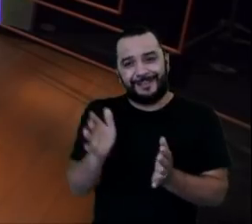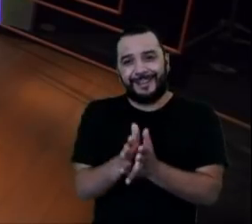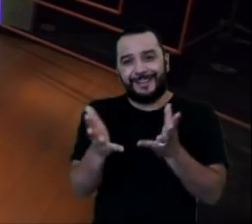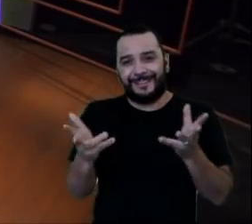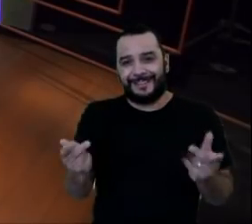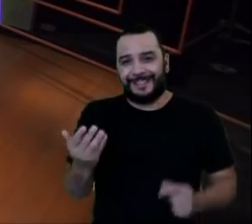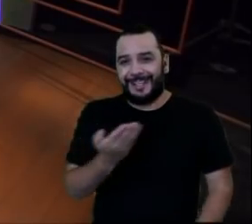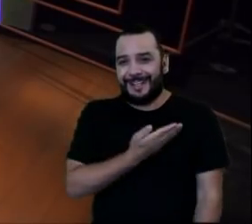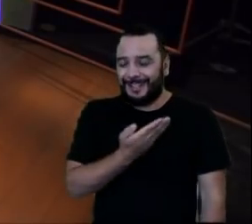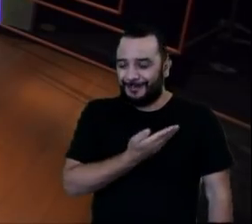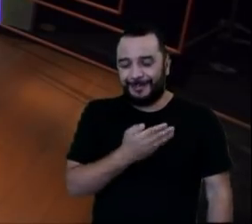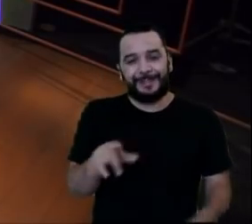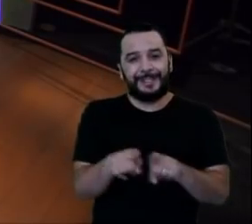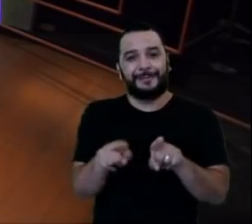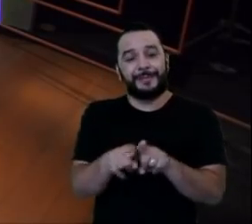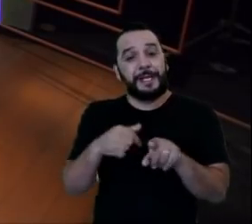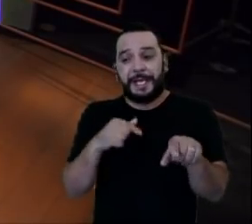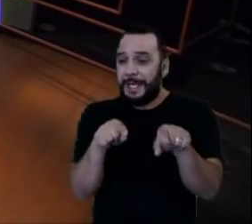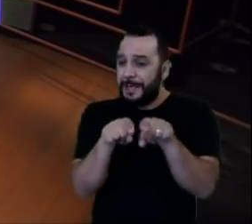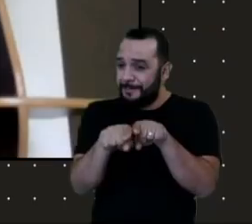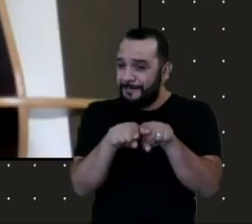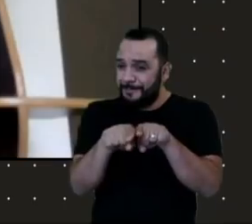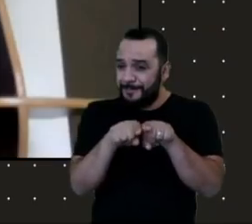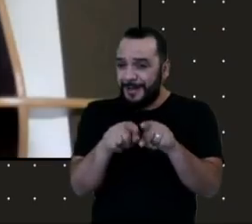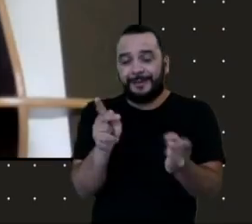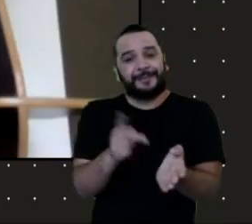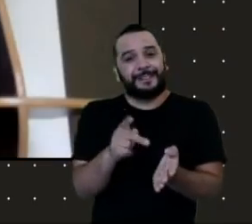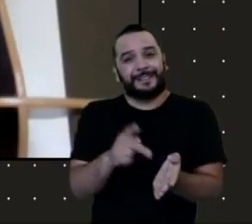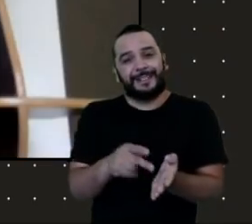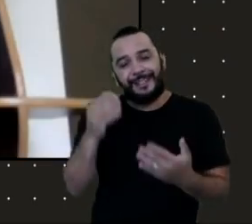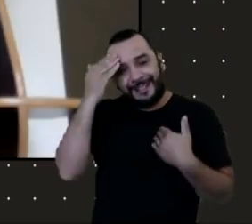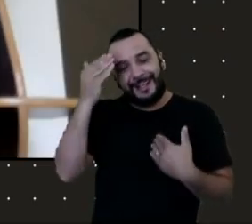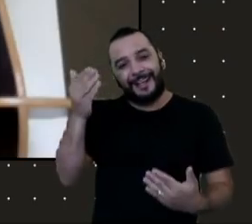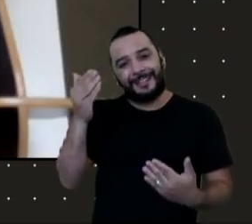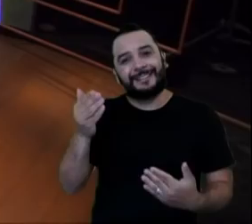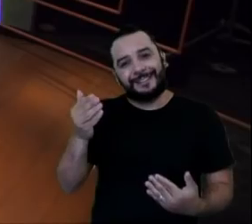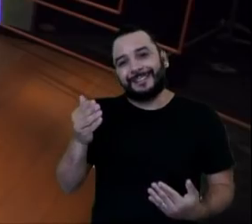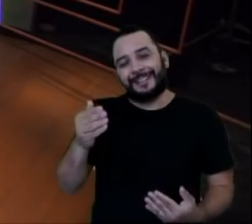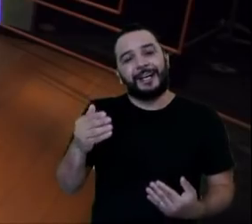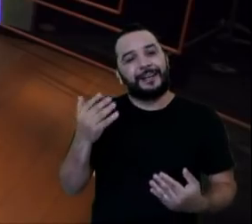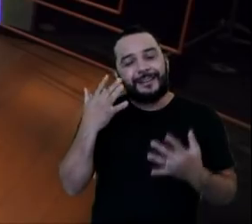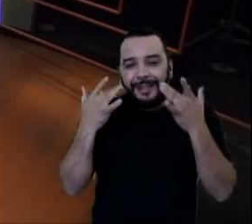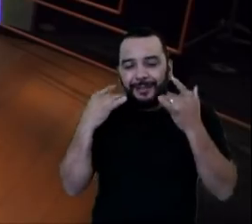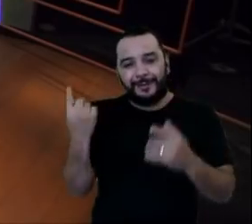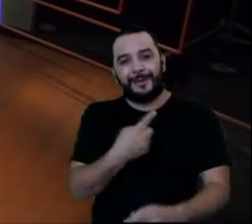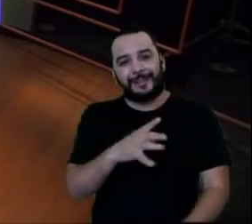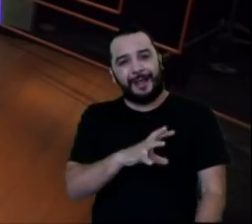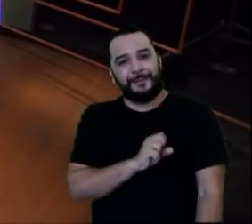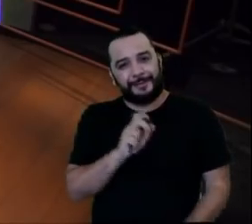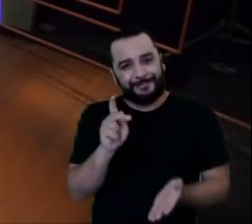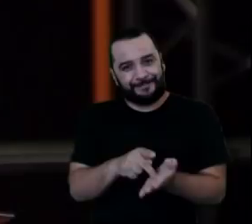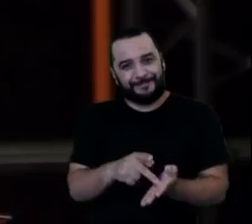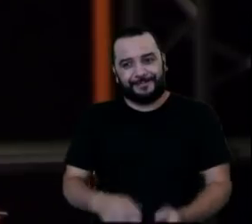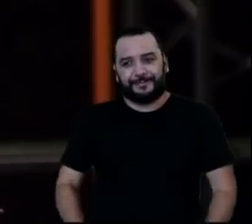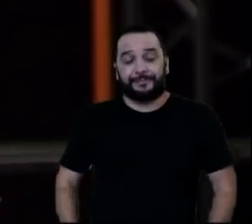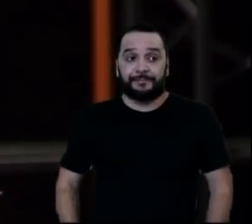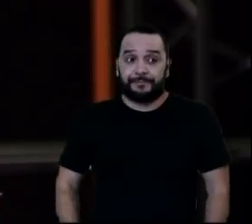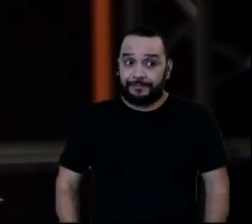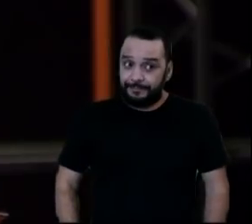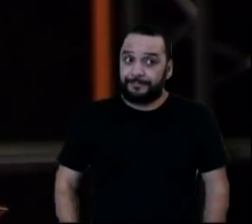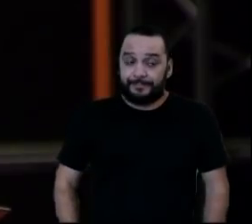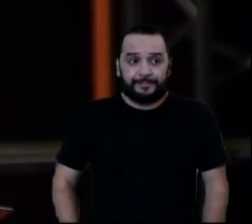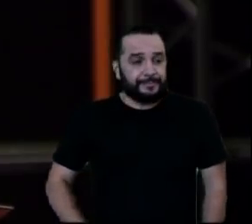que eu tive com o Diogo graças a esse espetáculo. Eu só tenho a agradecer você, Diogo, por tudo que vivenciamos juntos, pelo